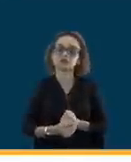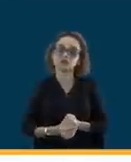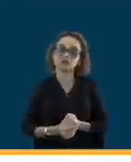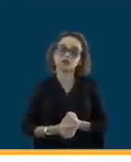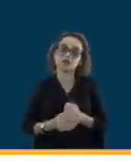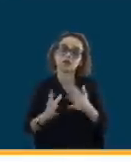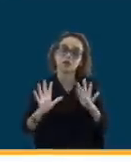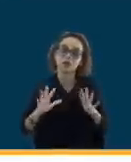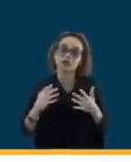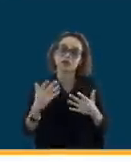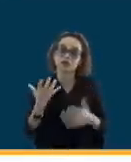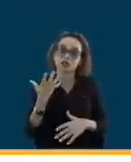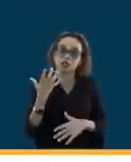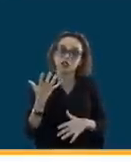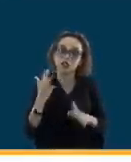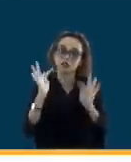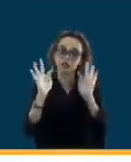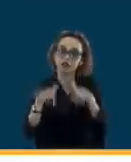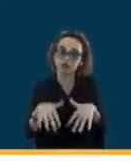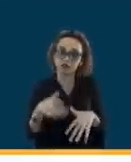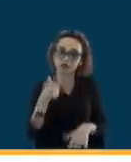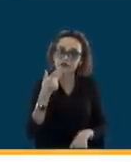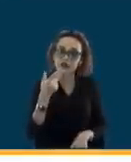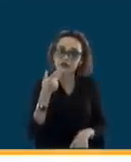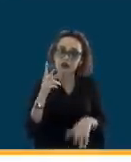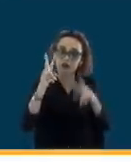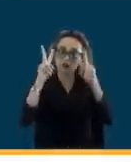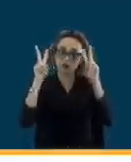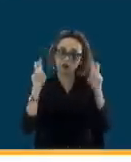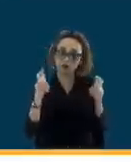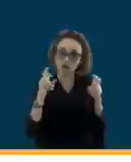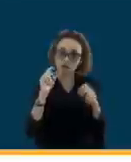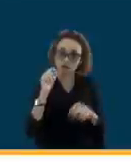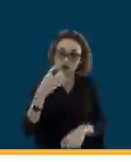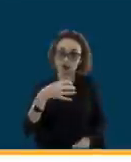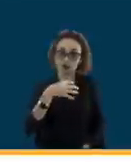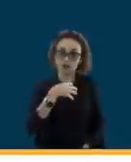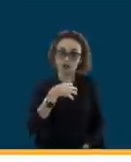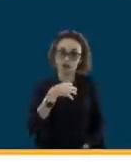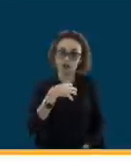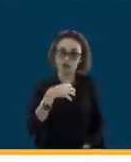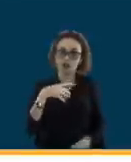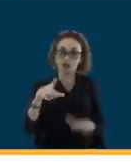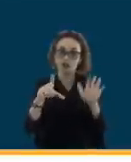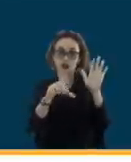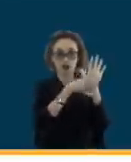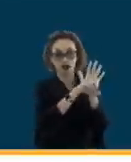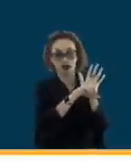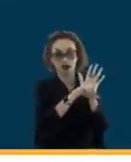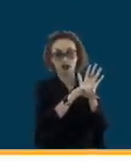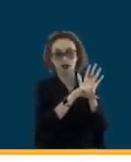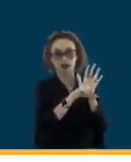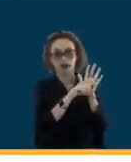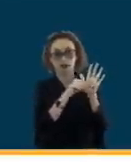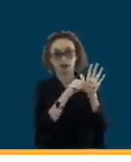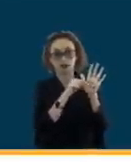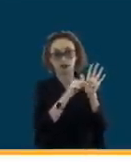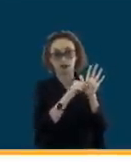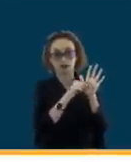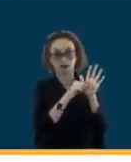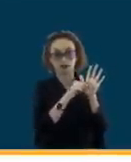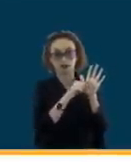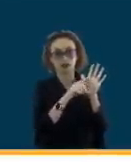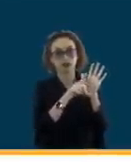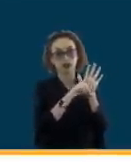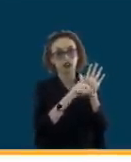terminar falando sobre esse sentido de a lei, além desse legado de chegar